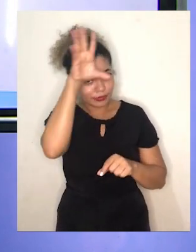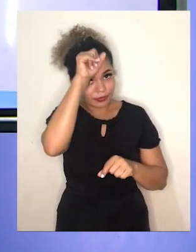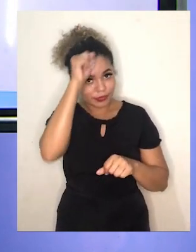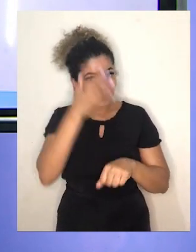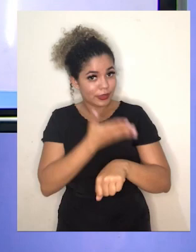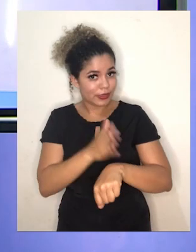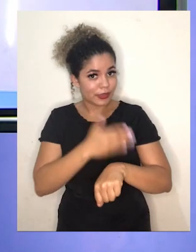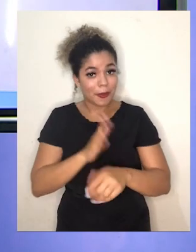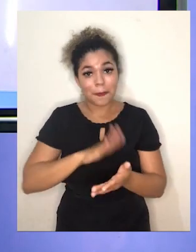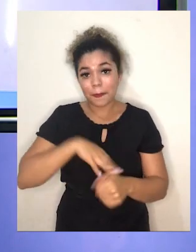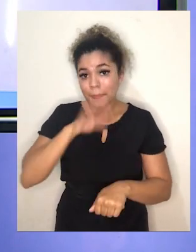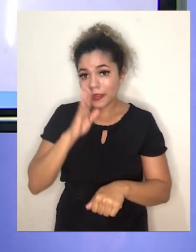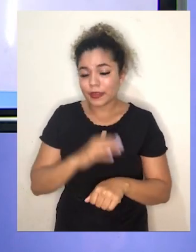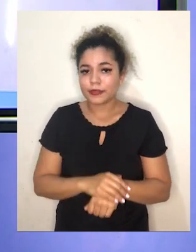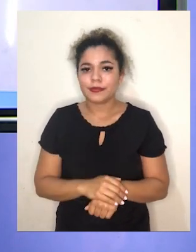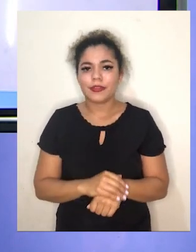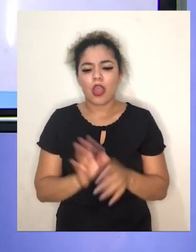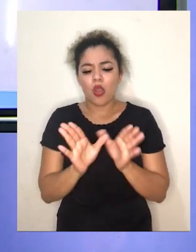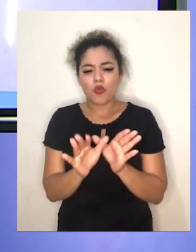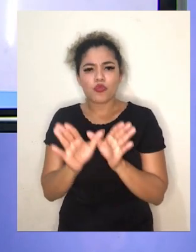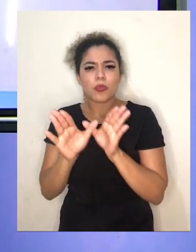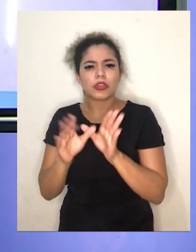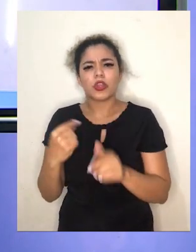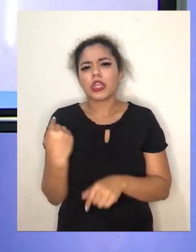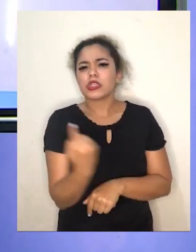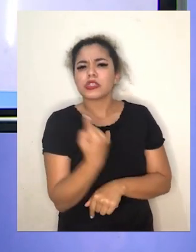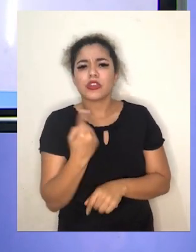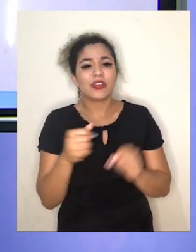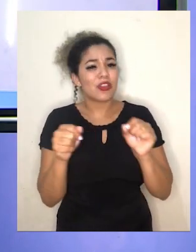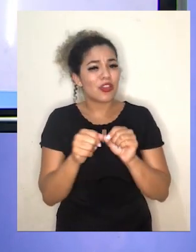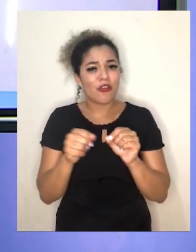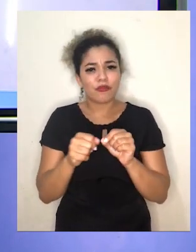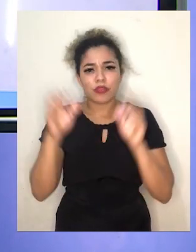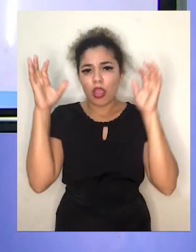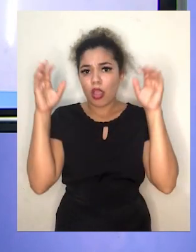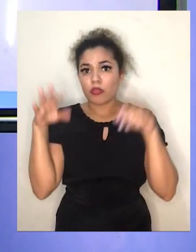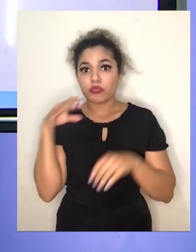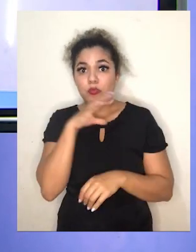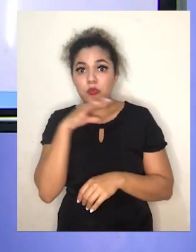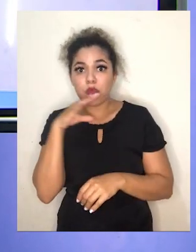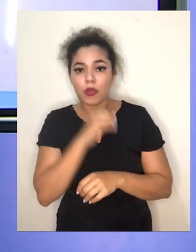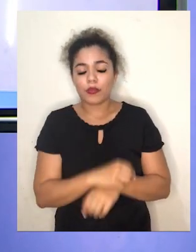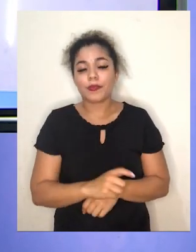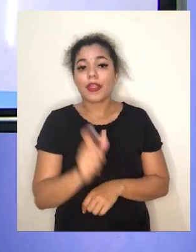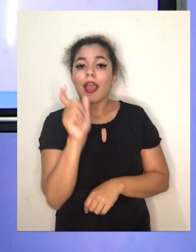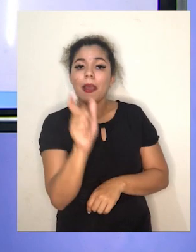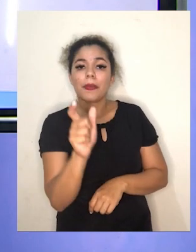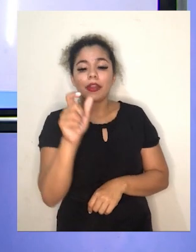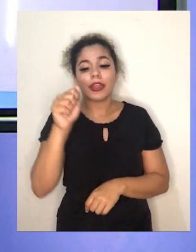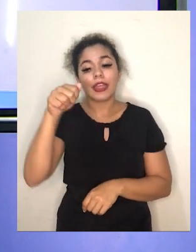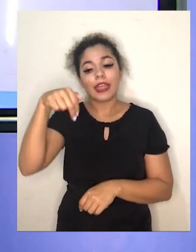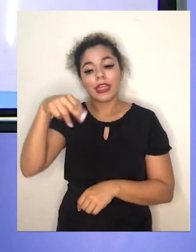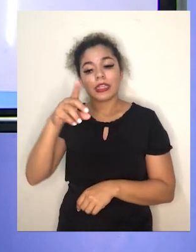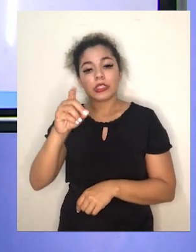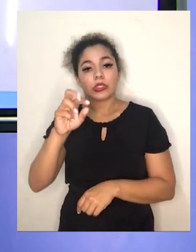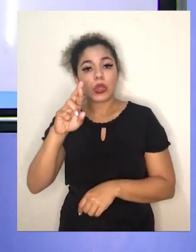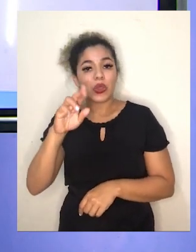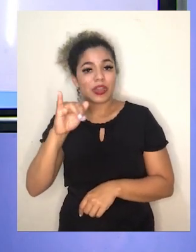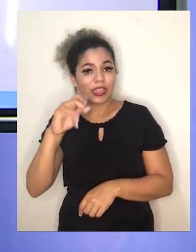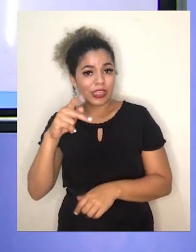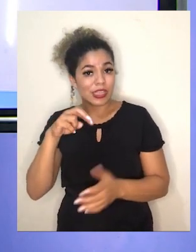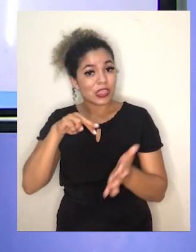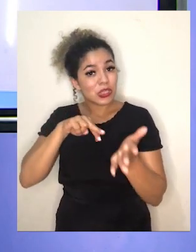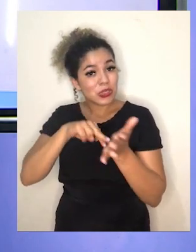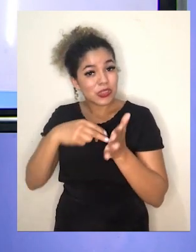ainda mais. Uma andorinha sozinha não faz verão. Aqui nós temos a palavra andorinha no seu